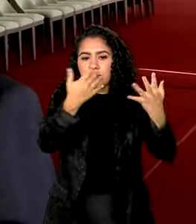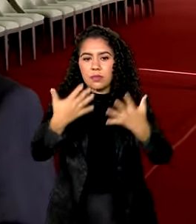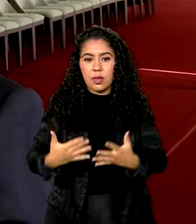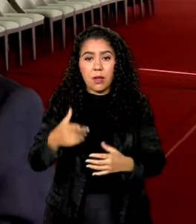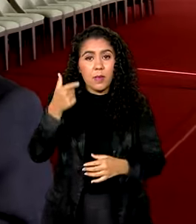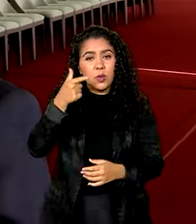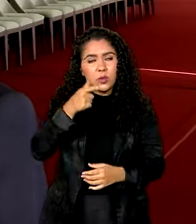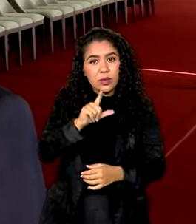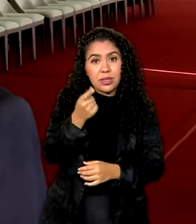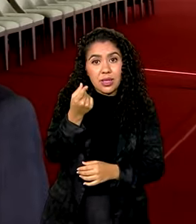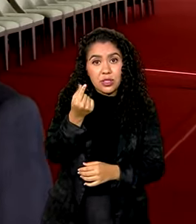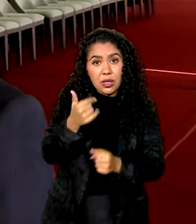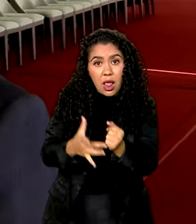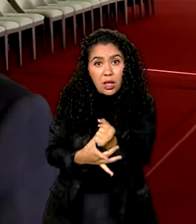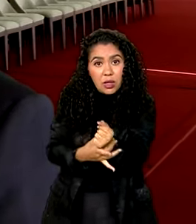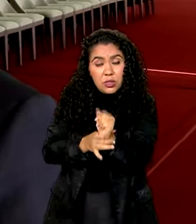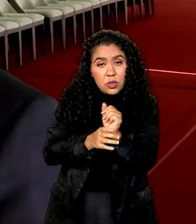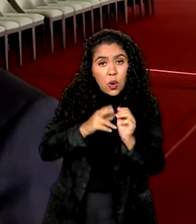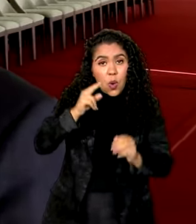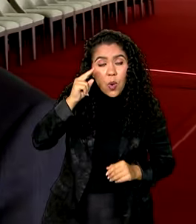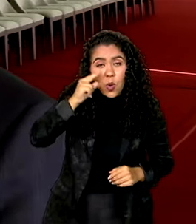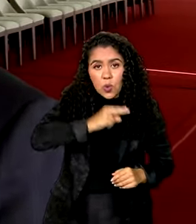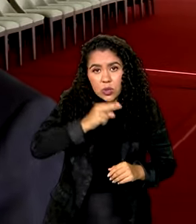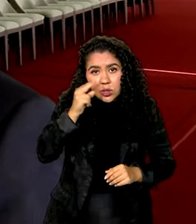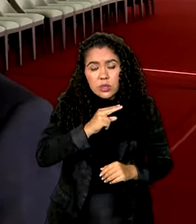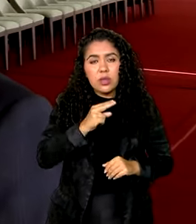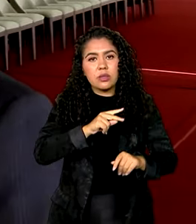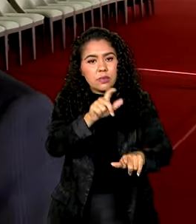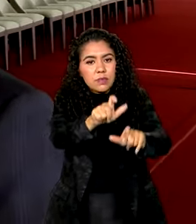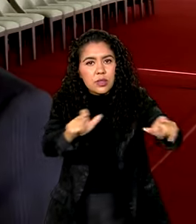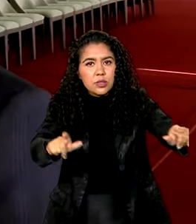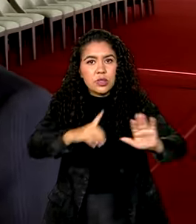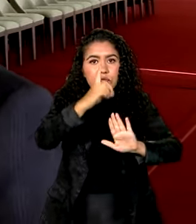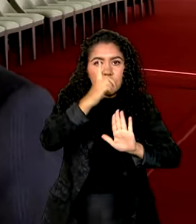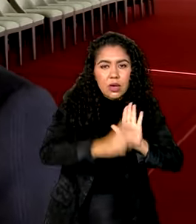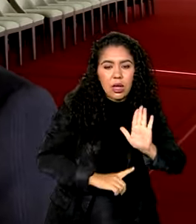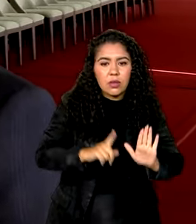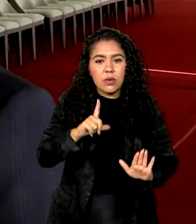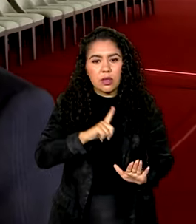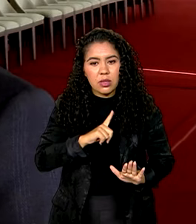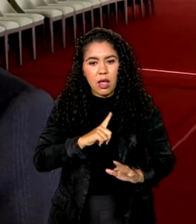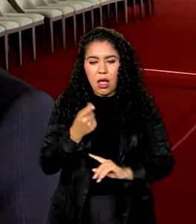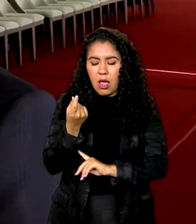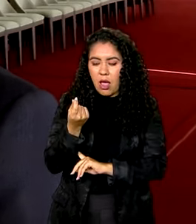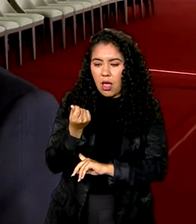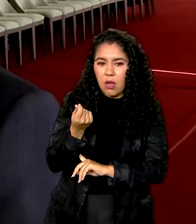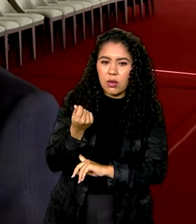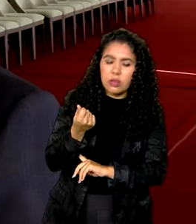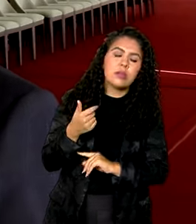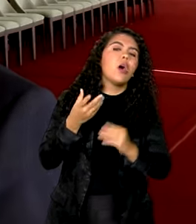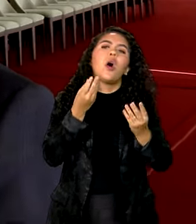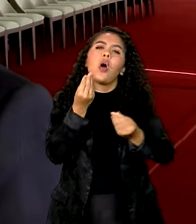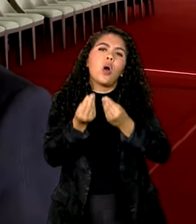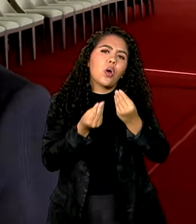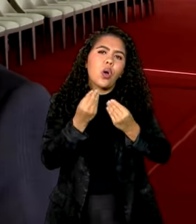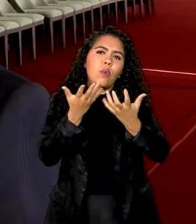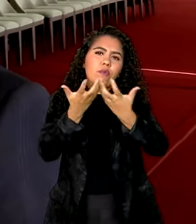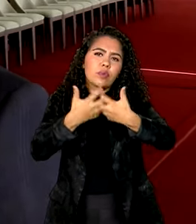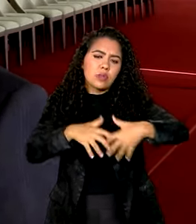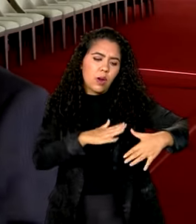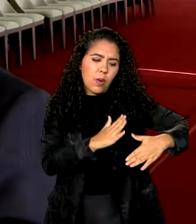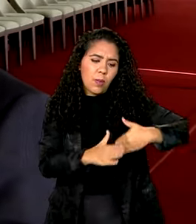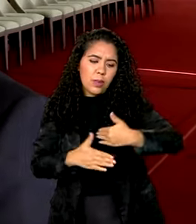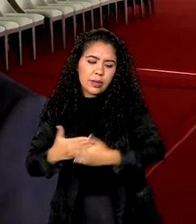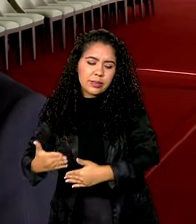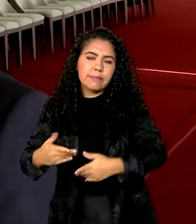cheguem, eles precisam chegar para quem precisa, para quem tem direito a esses recursos. E nesses processos a gente precisa garantir